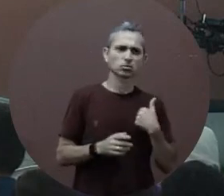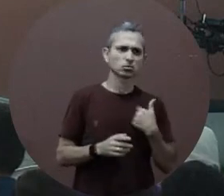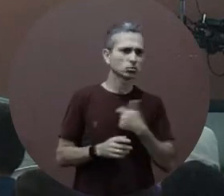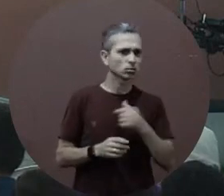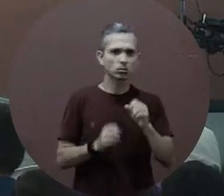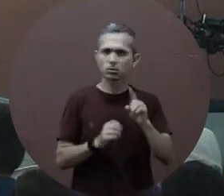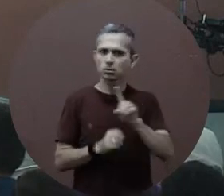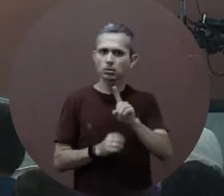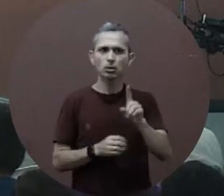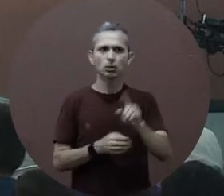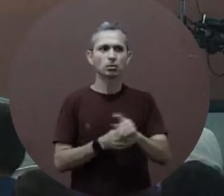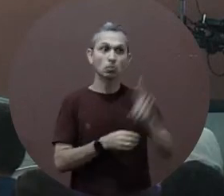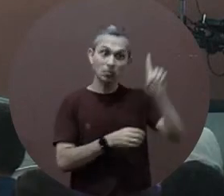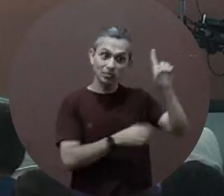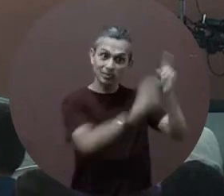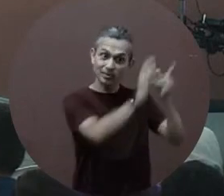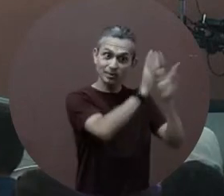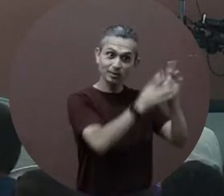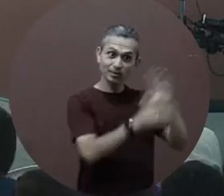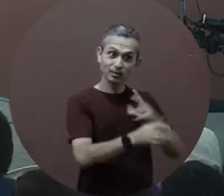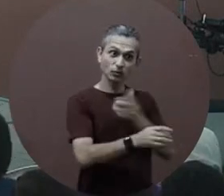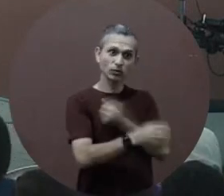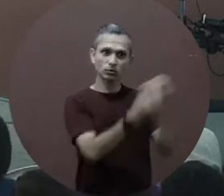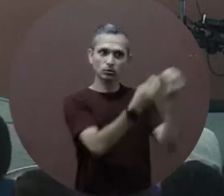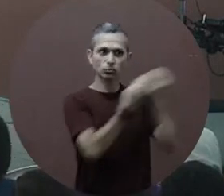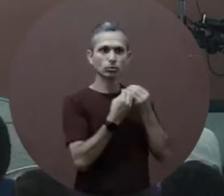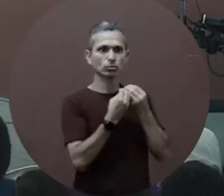da obra da salvação.